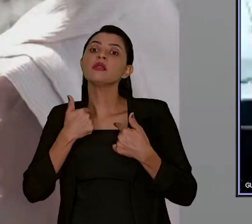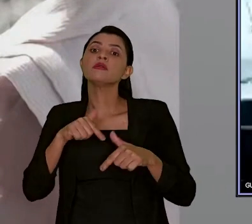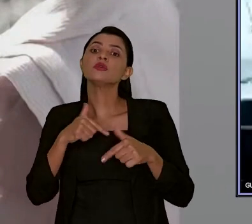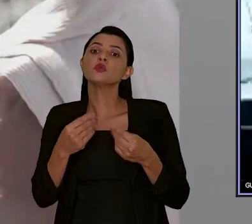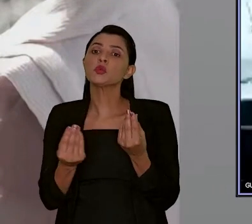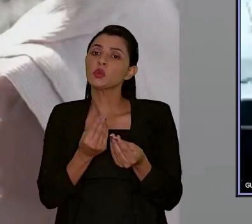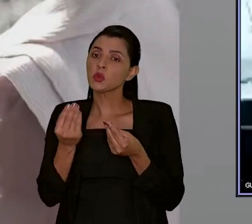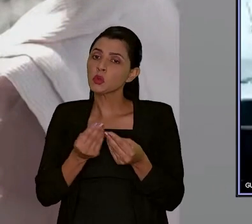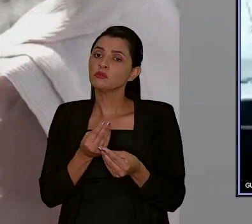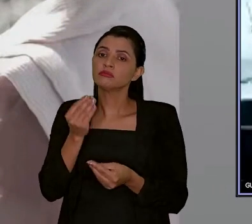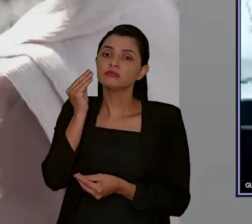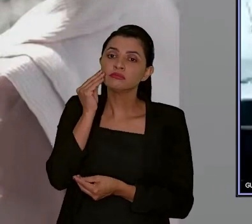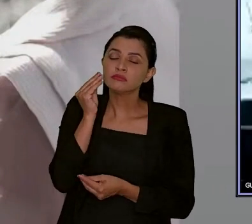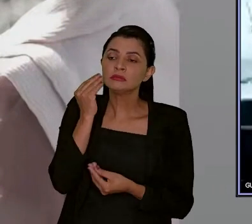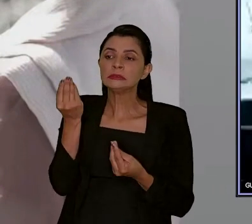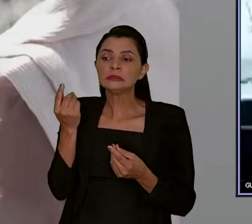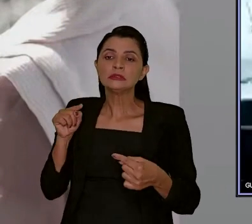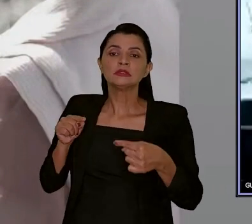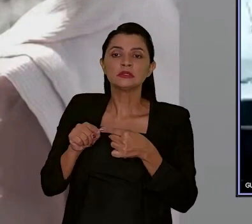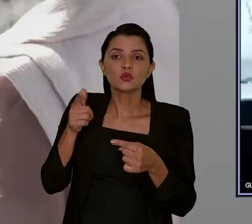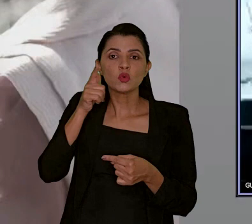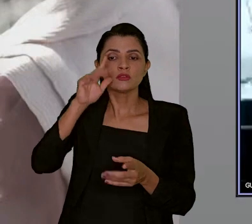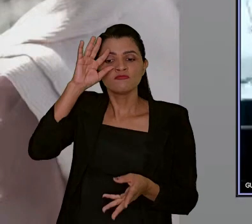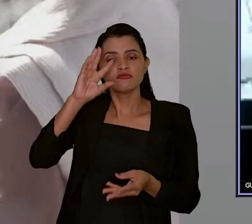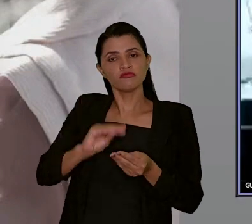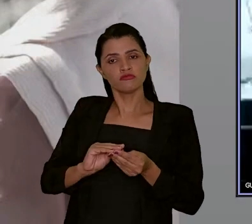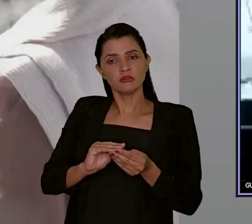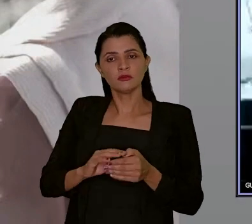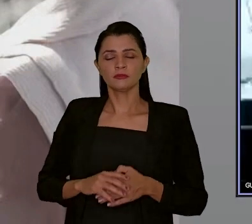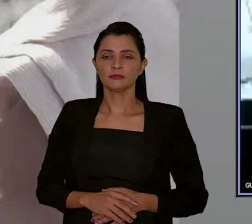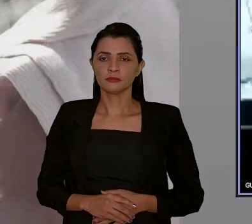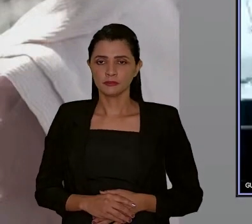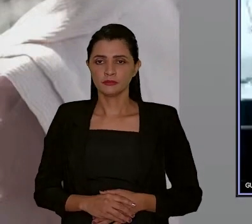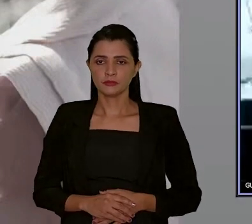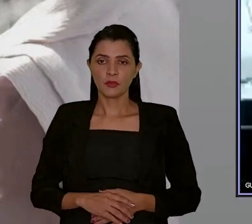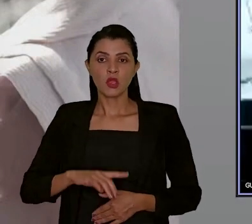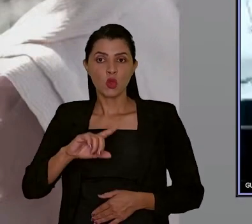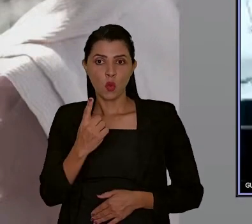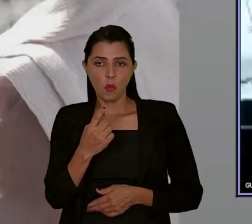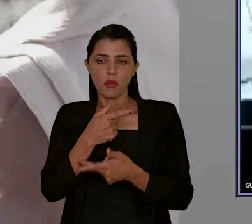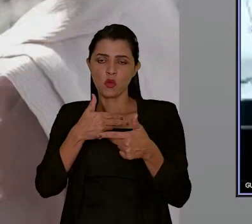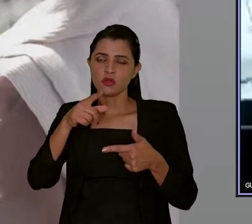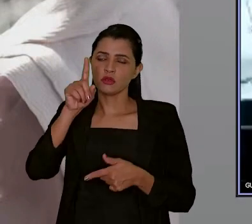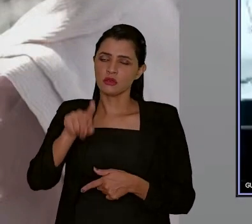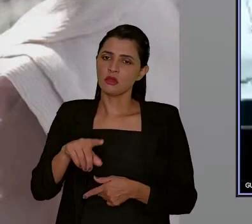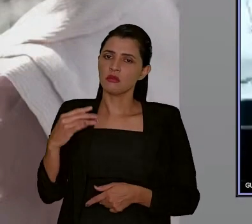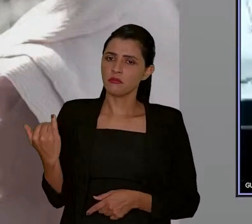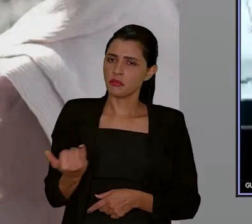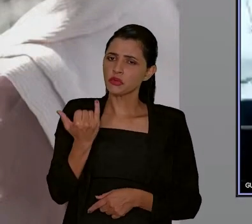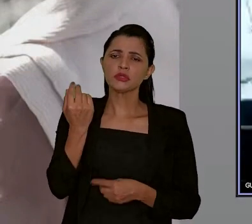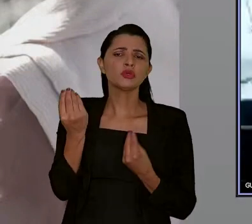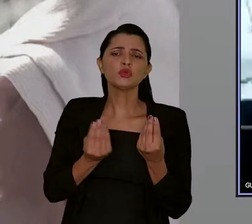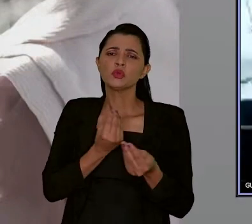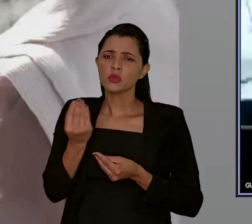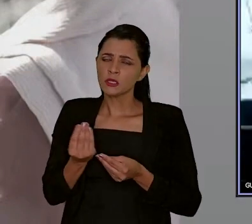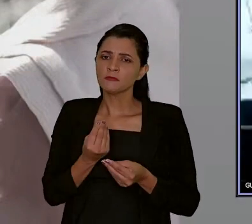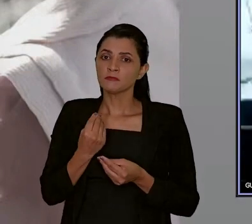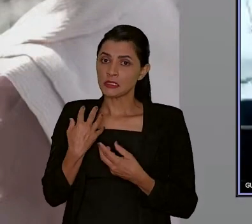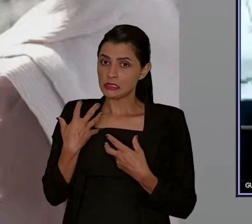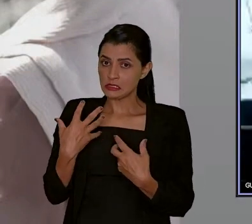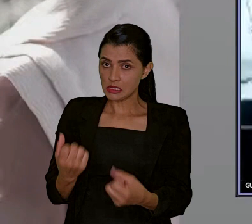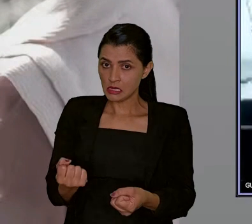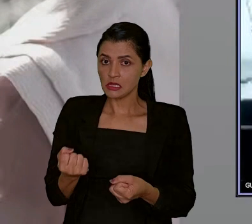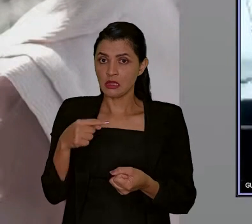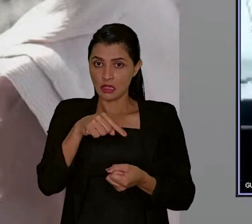tentar chegar a uma conclusão. Um dos pontos importantes é a adesão à Convenção de